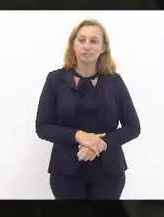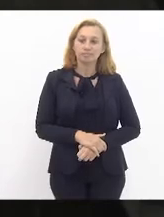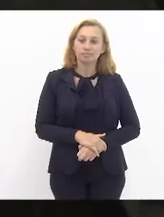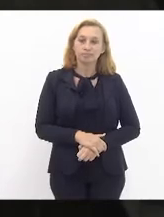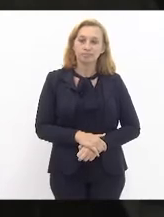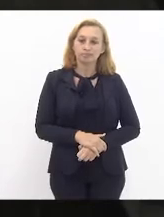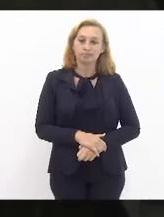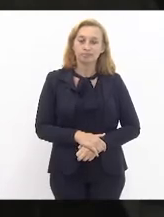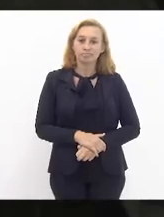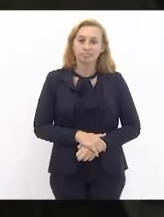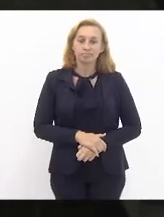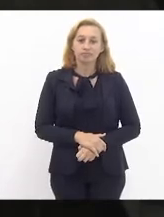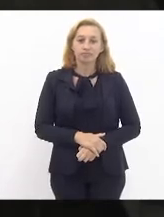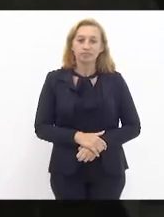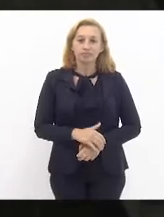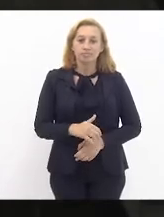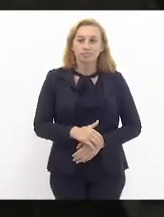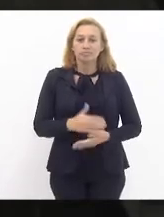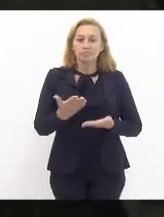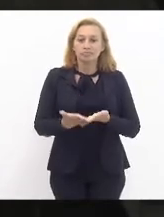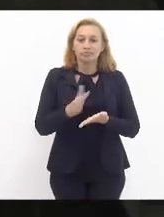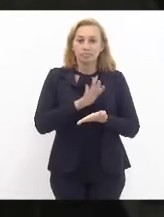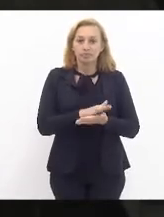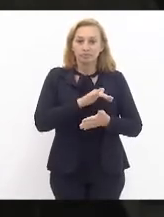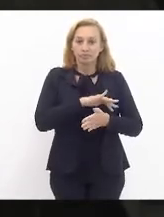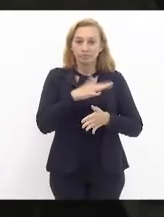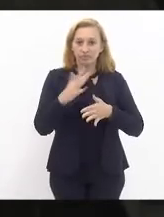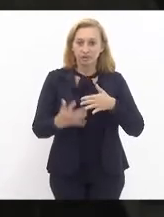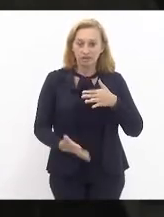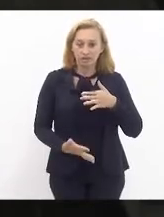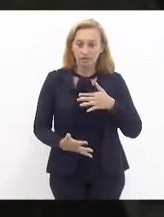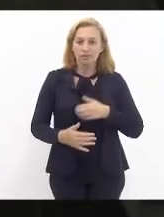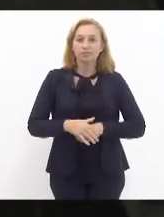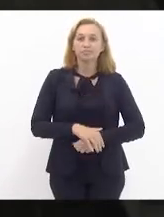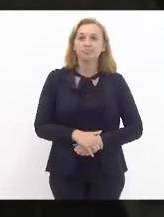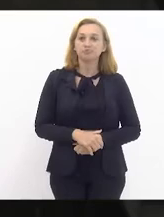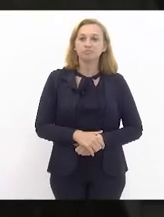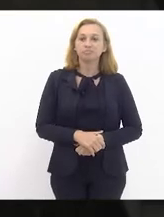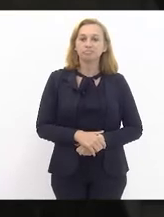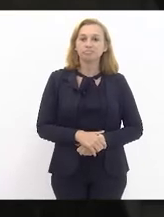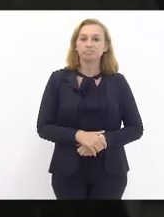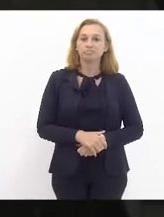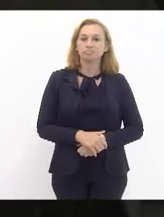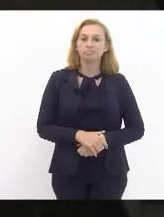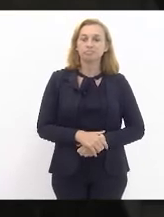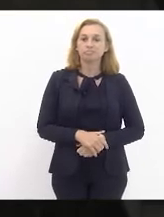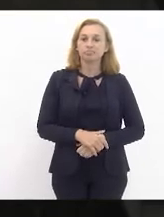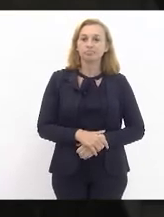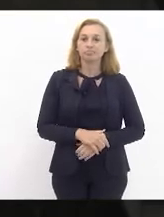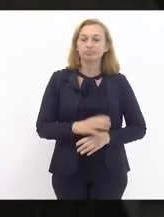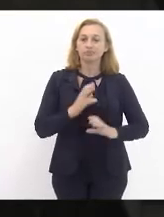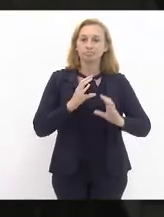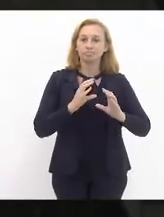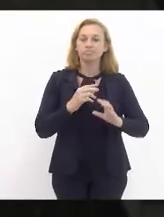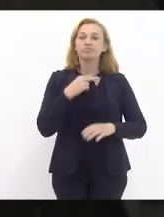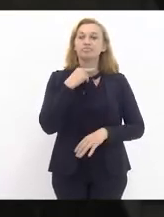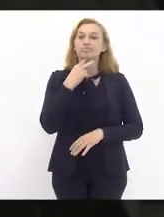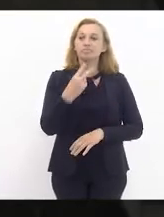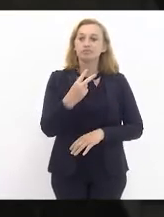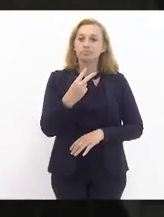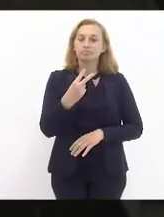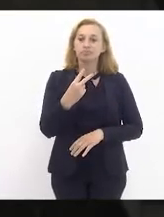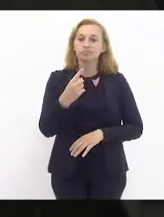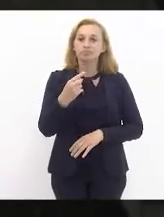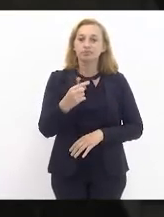intérprete da linguagem de Libras, que leva a nossa voz aos deficientes